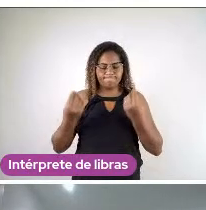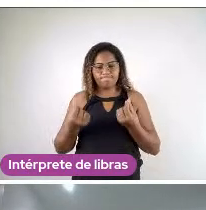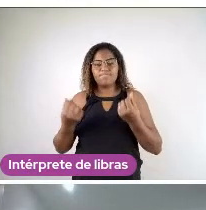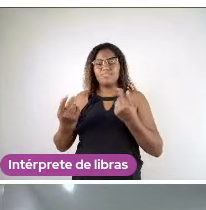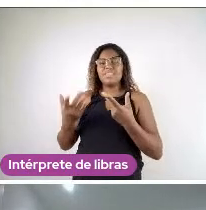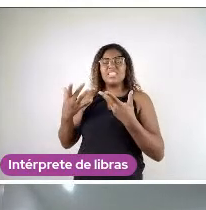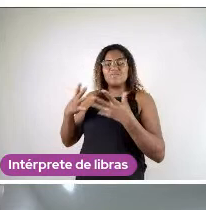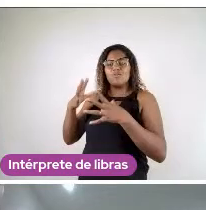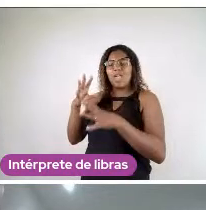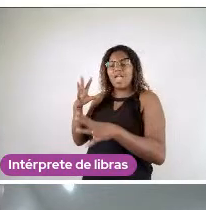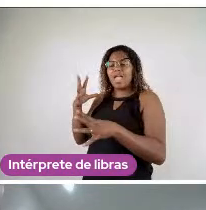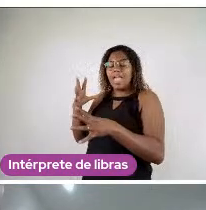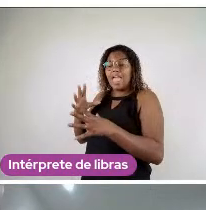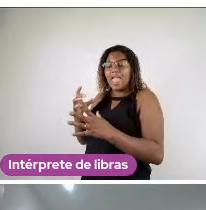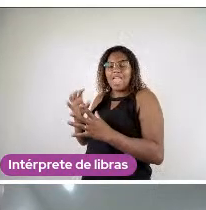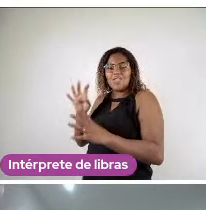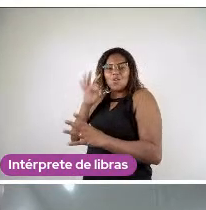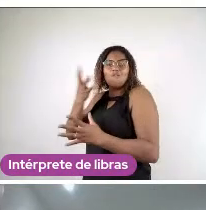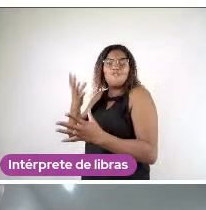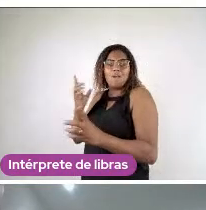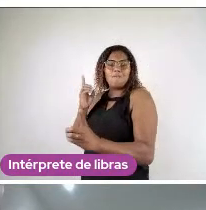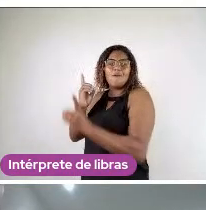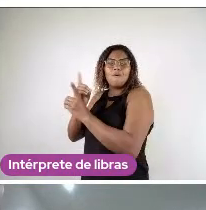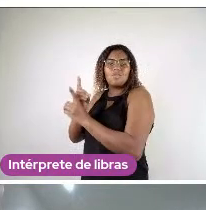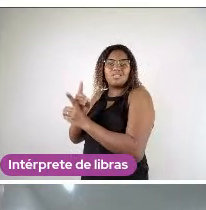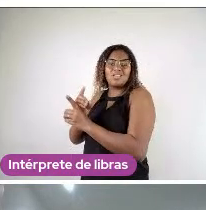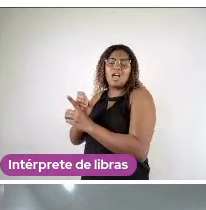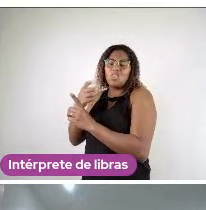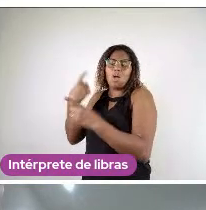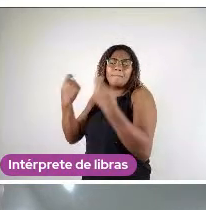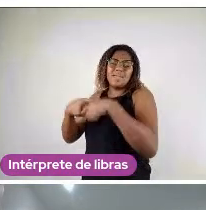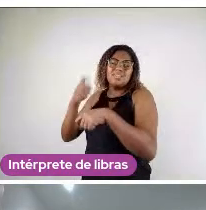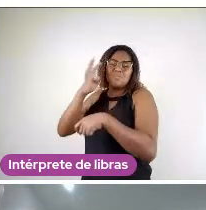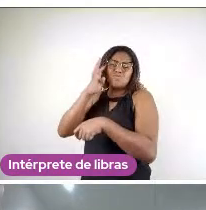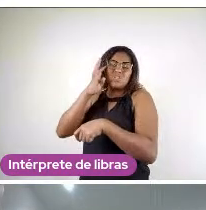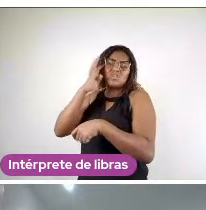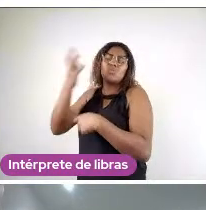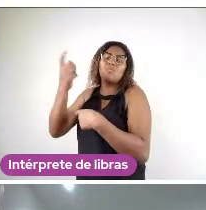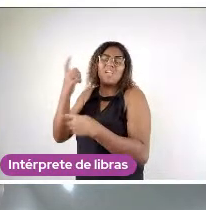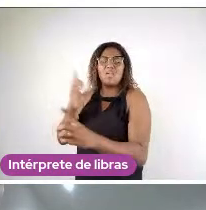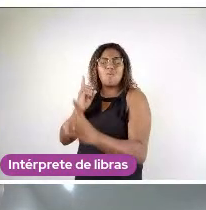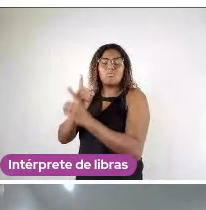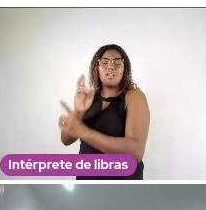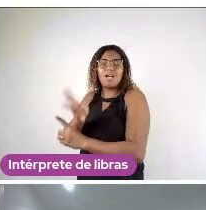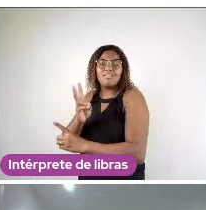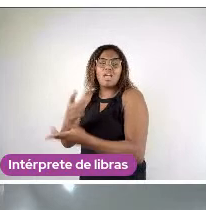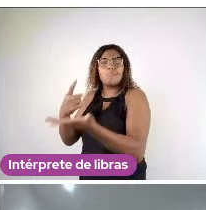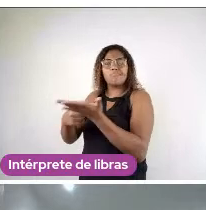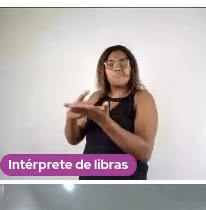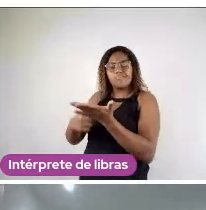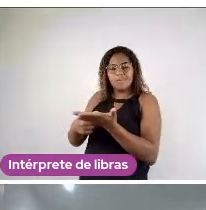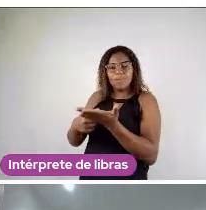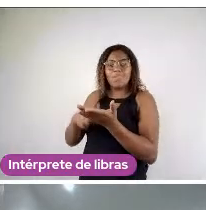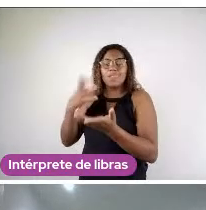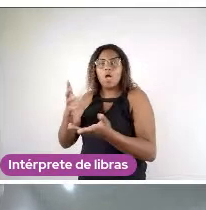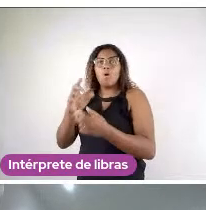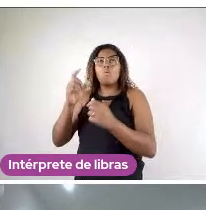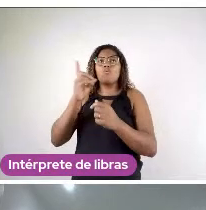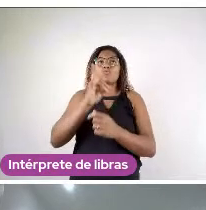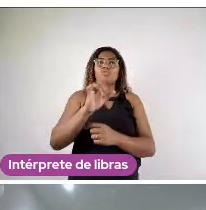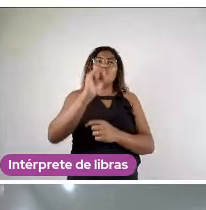catalisar esses encontros é um dos principais objetivos do Núcleo de Vida Marinha. Então, no dia 8 de junho de